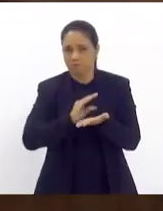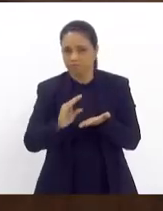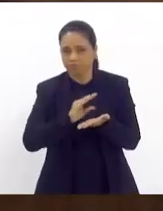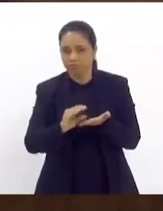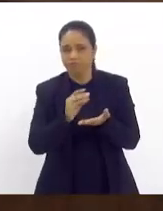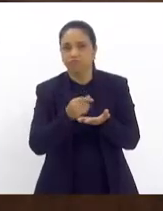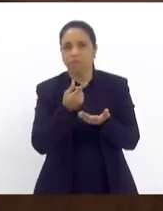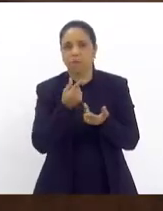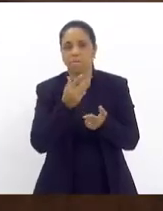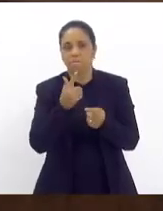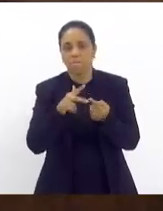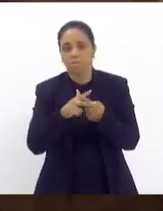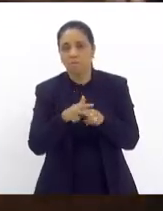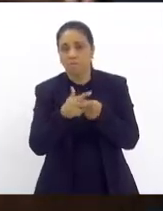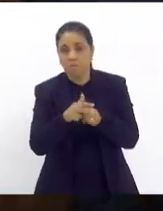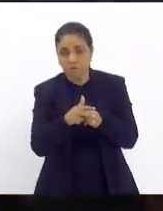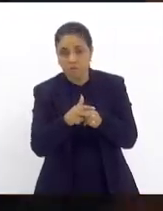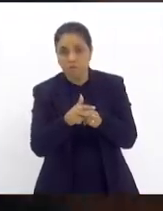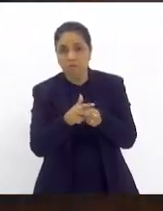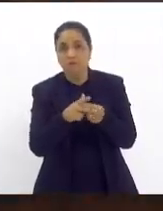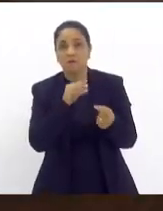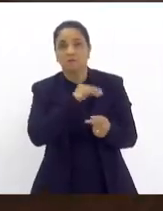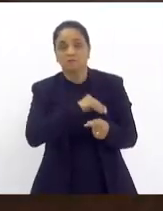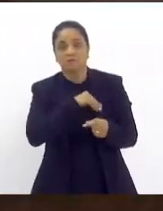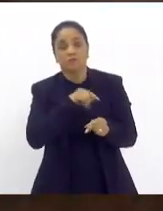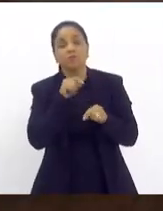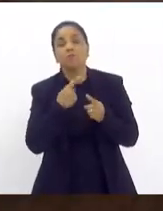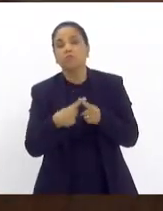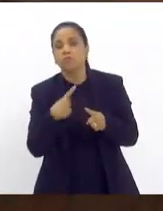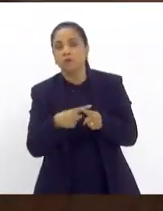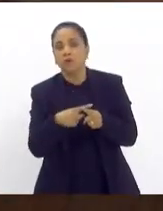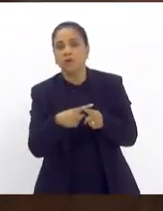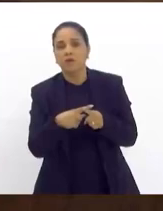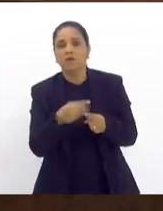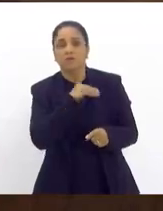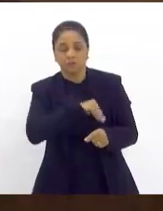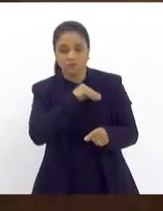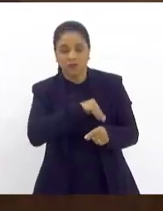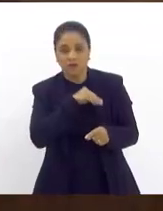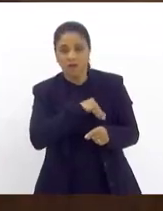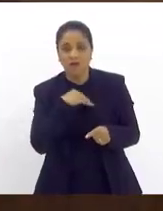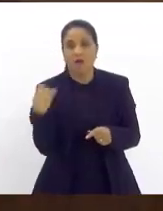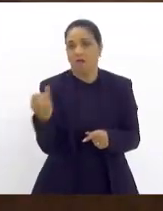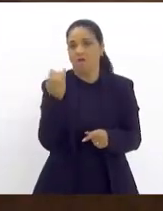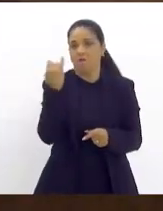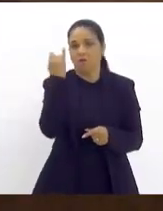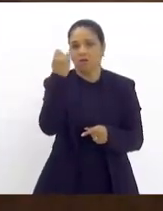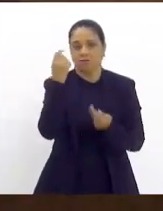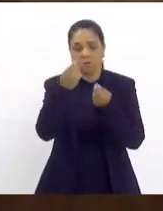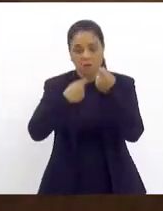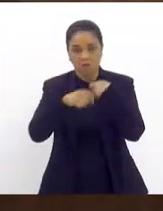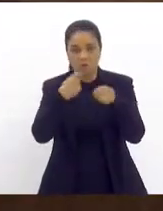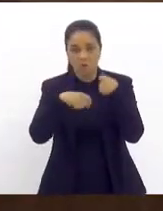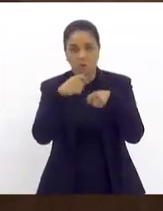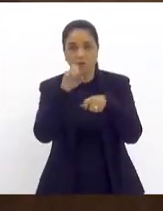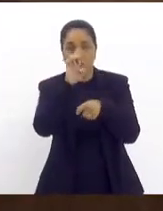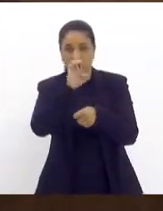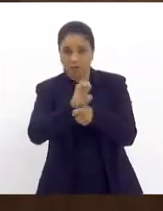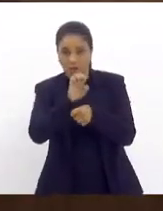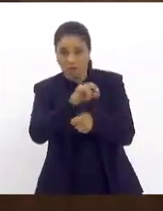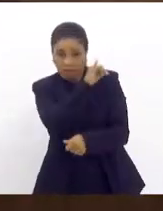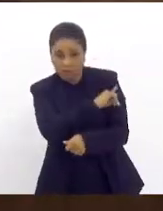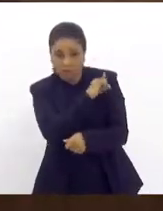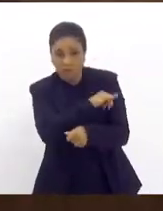que entenda que é um instrumento Amoroso no sentido de fazer a economia real do Estado do Rio de Janeiro